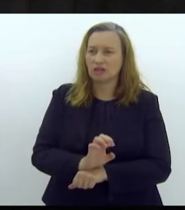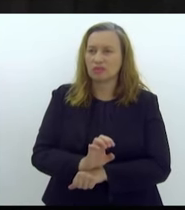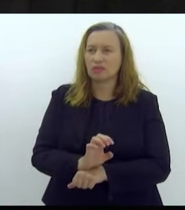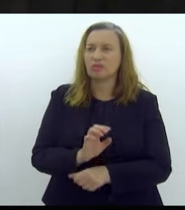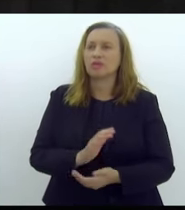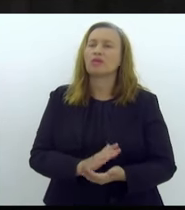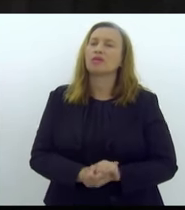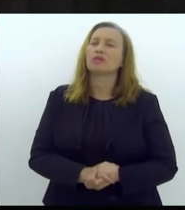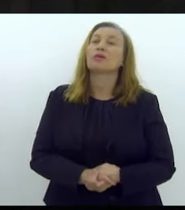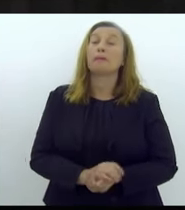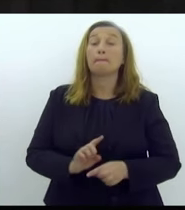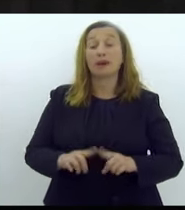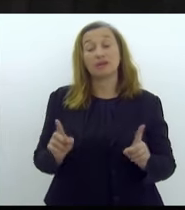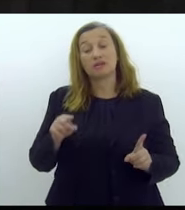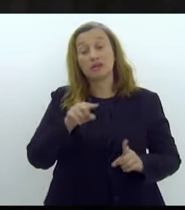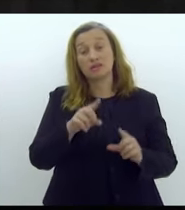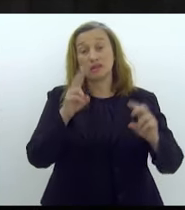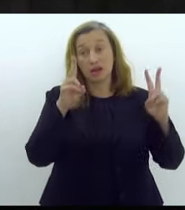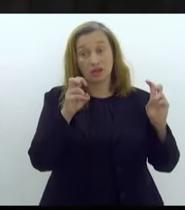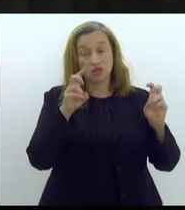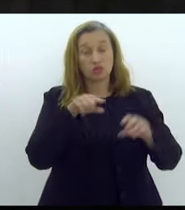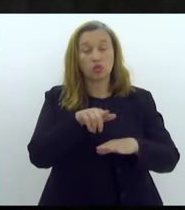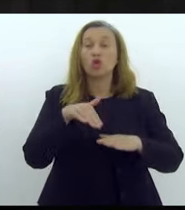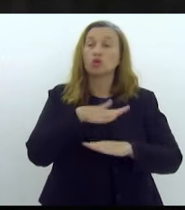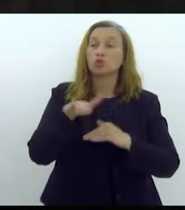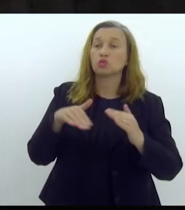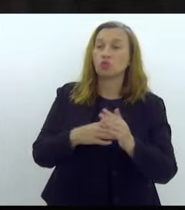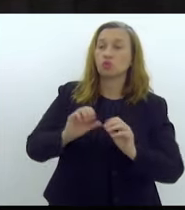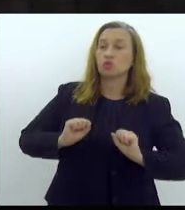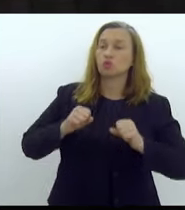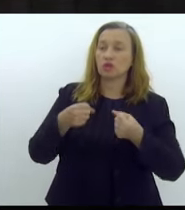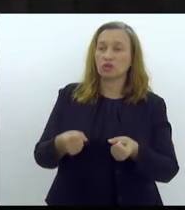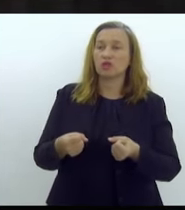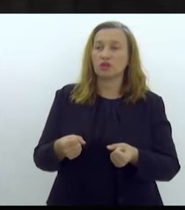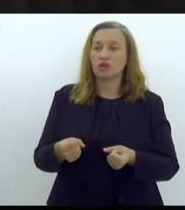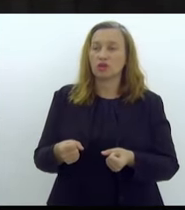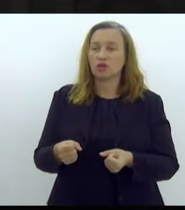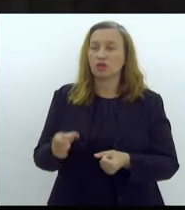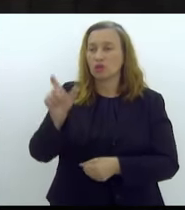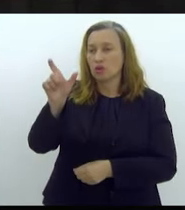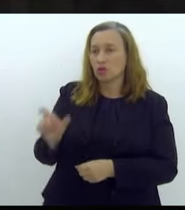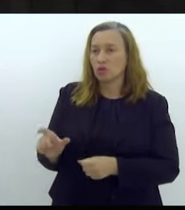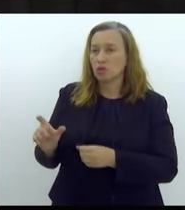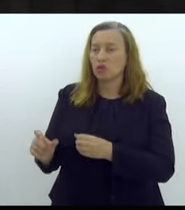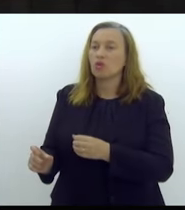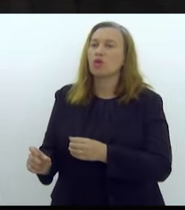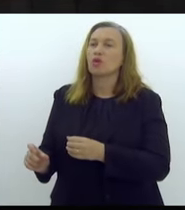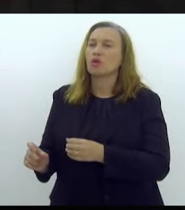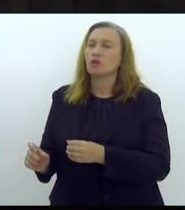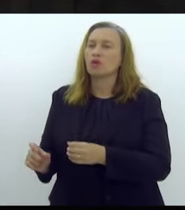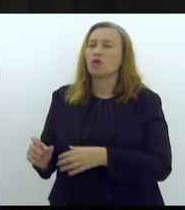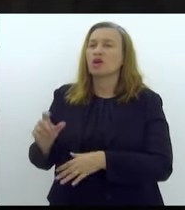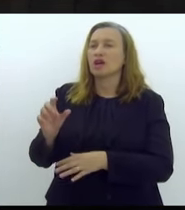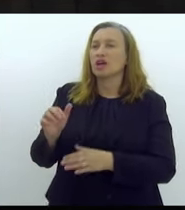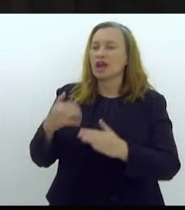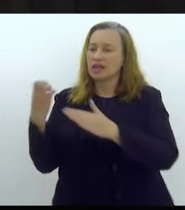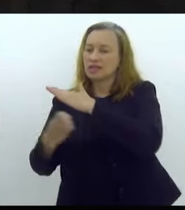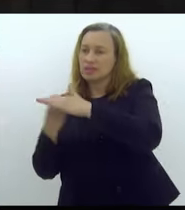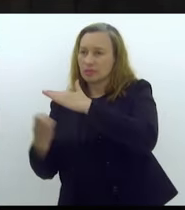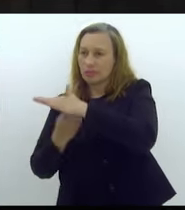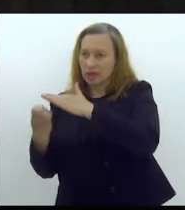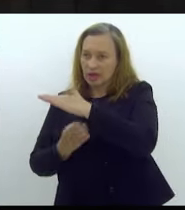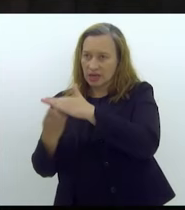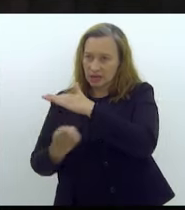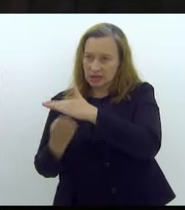caso específico, todos que defendem os protetores locais, Firjan, Fecomércio,